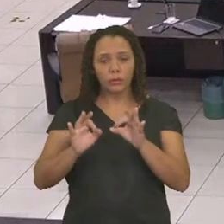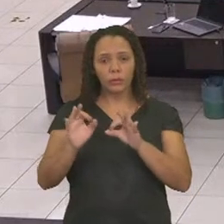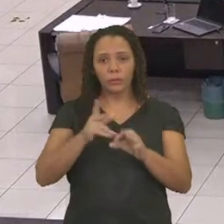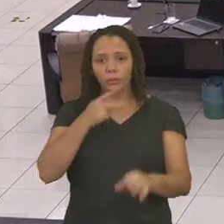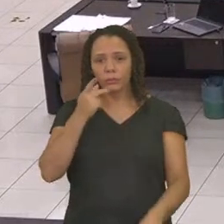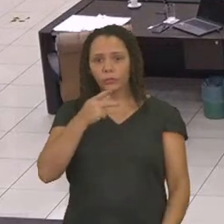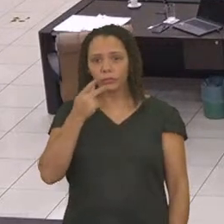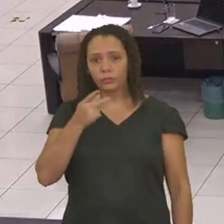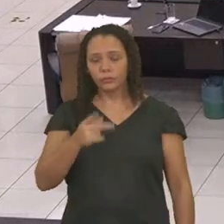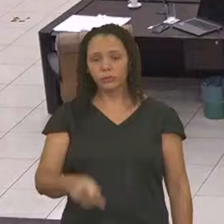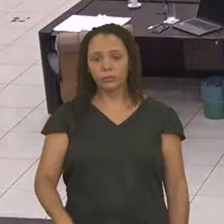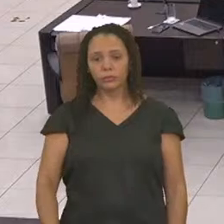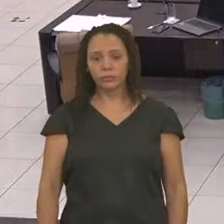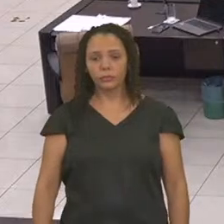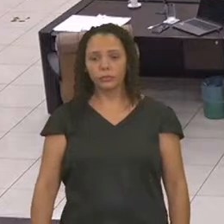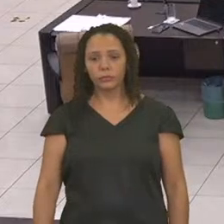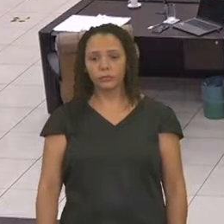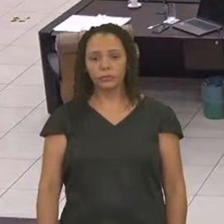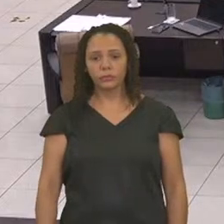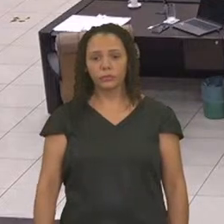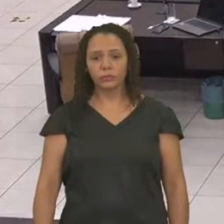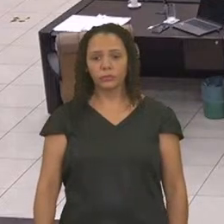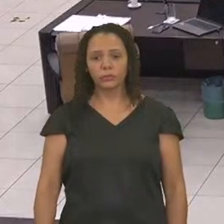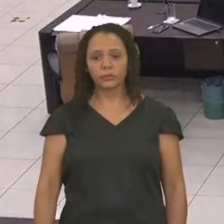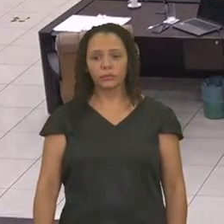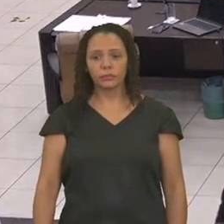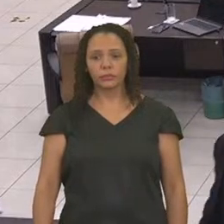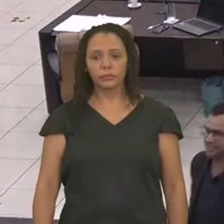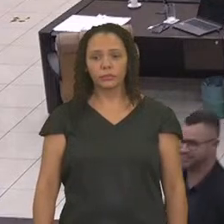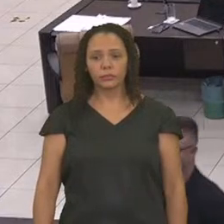Mas, presidente,